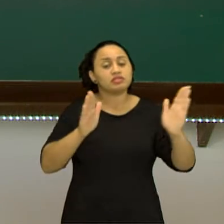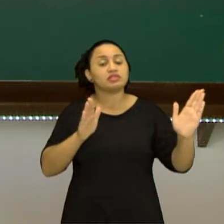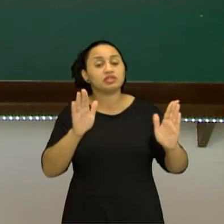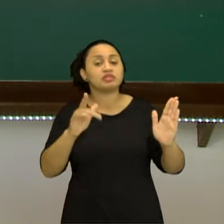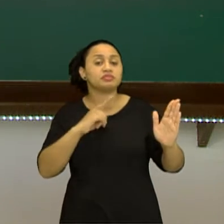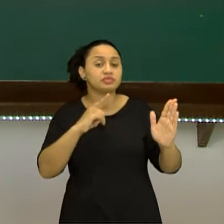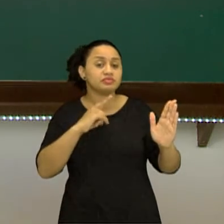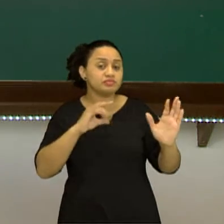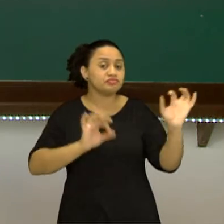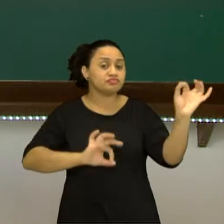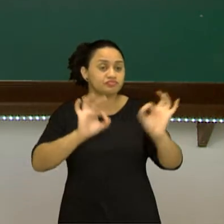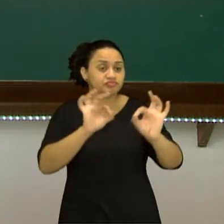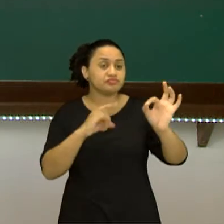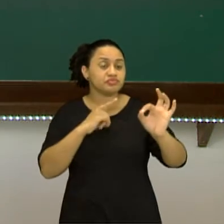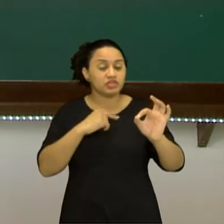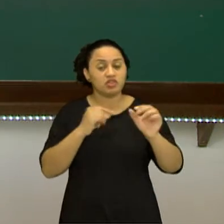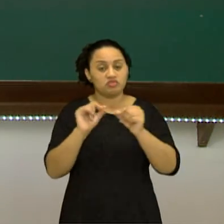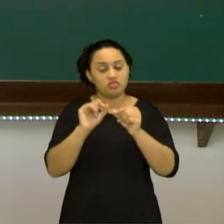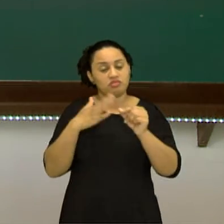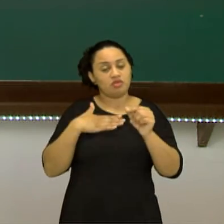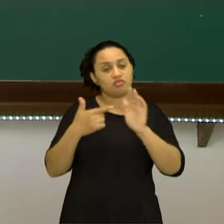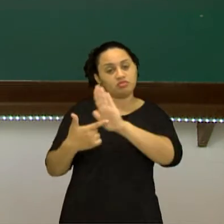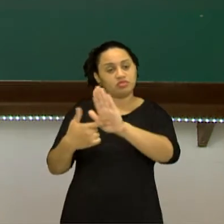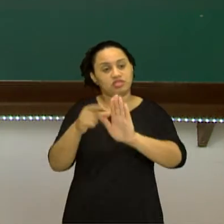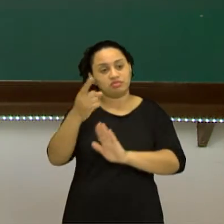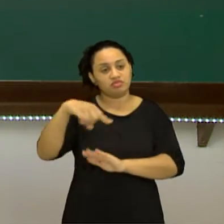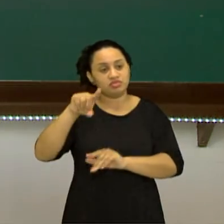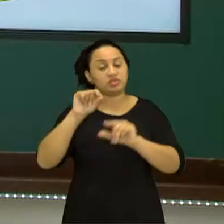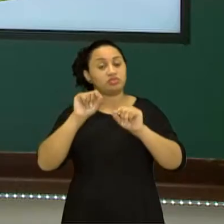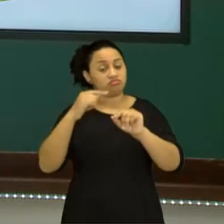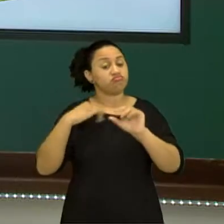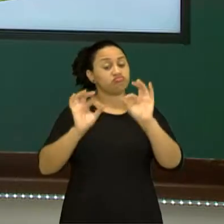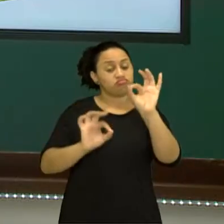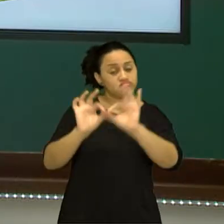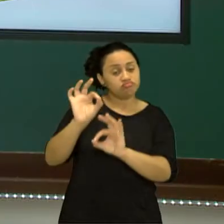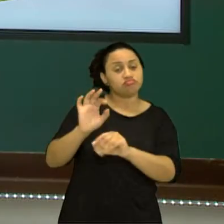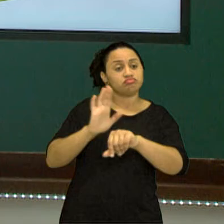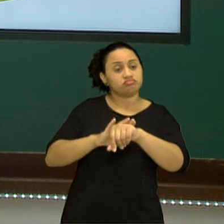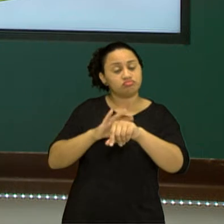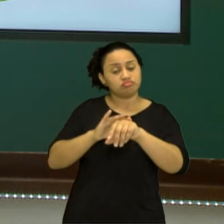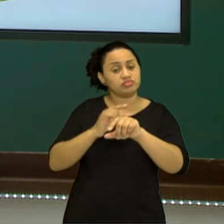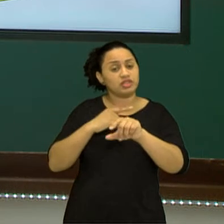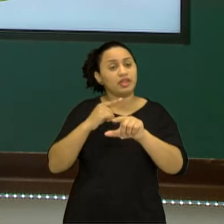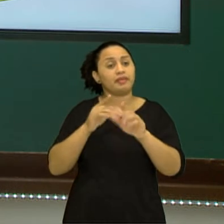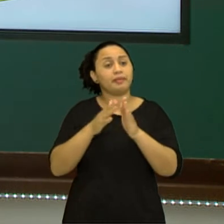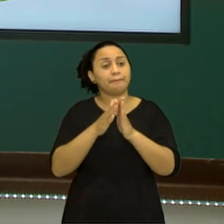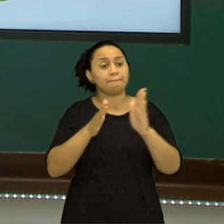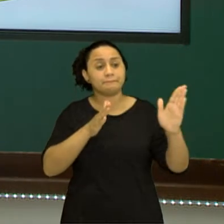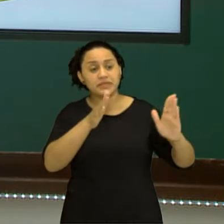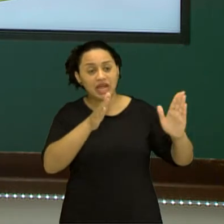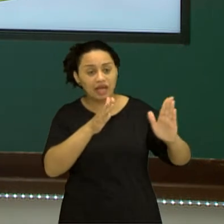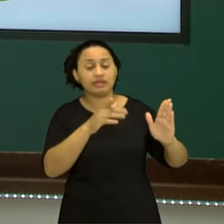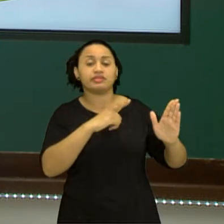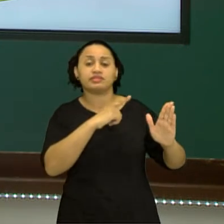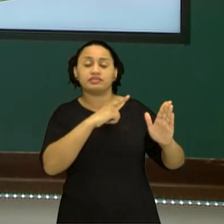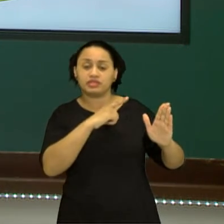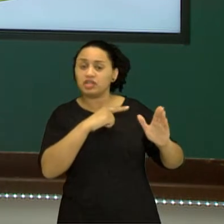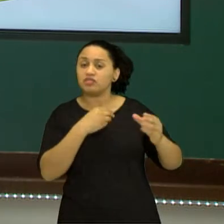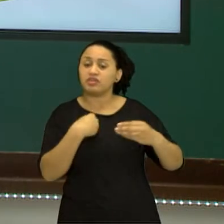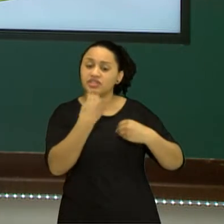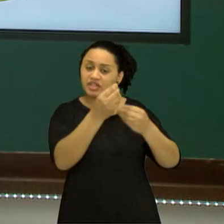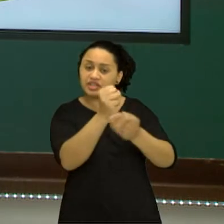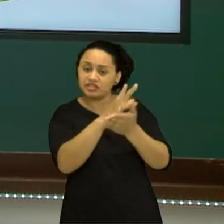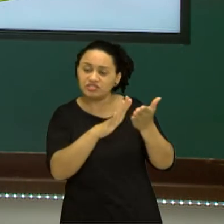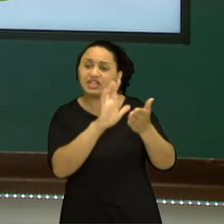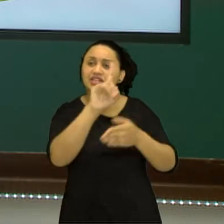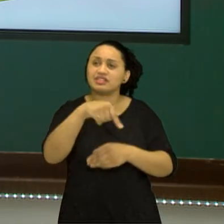gestão do tempo. Fiz o meu aqui, vou compartilhar com vocês, né? Então, gestão do tempo, estabeleça prazos, né? Vou entregar essa atividade